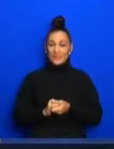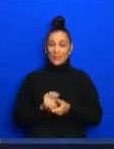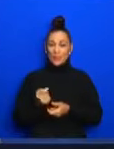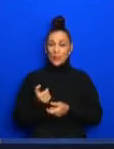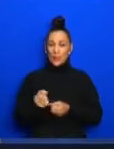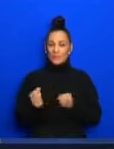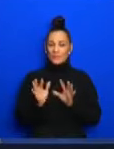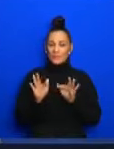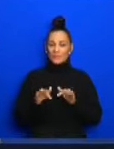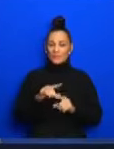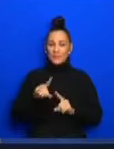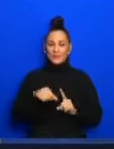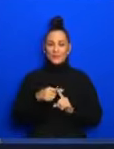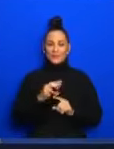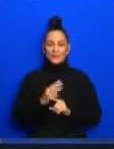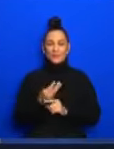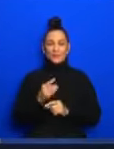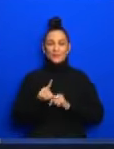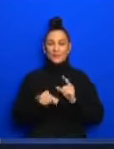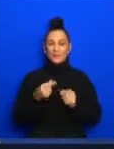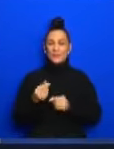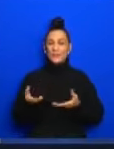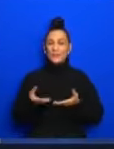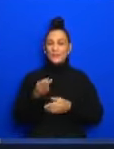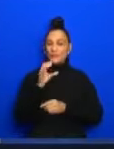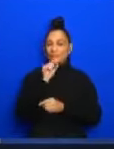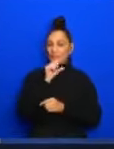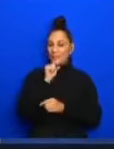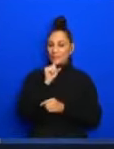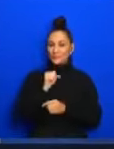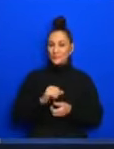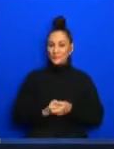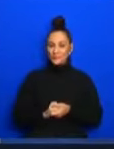Reta final do sorteio da Mais Milionária neste sábado.